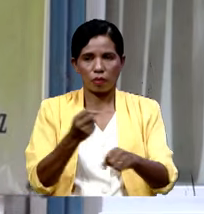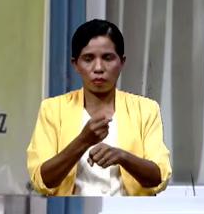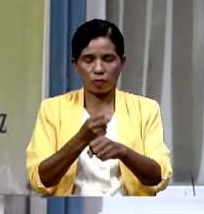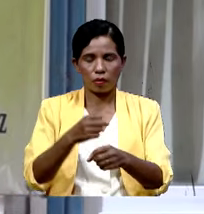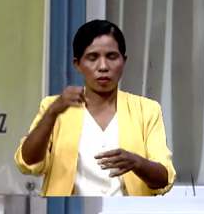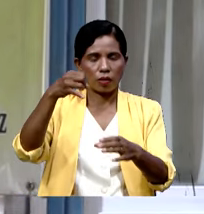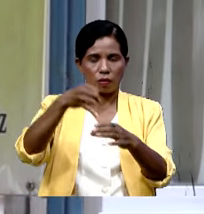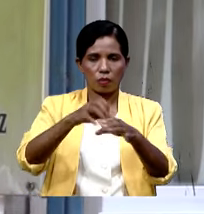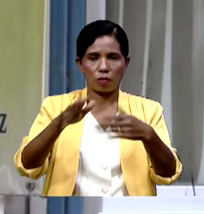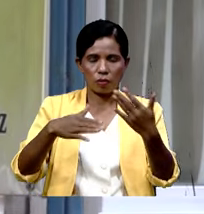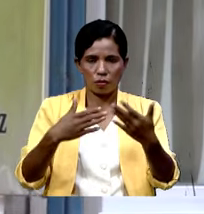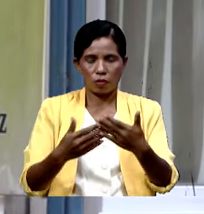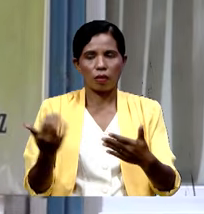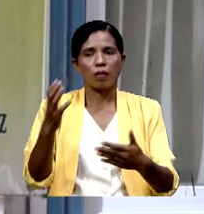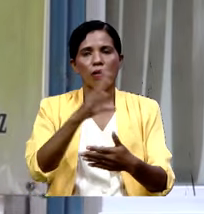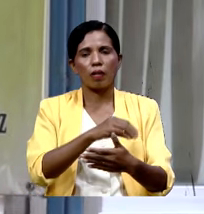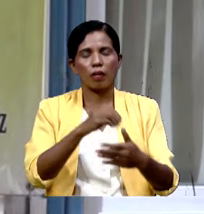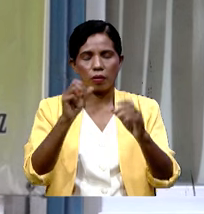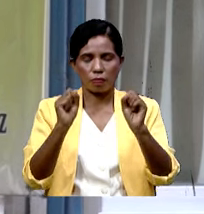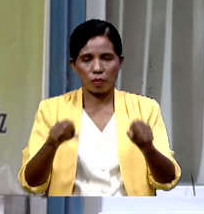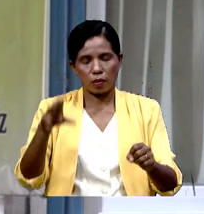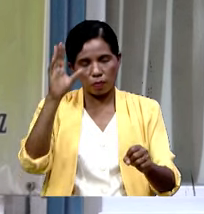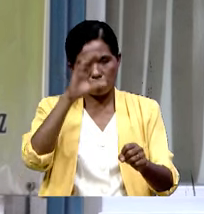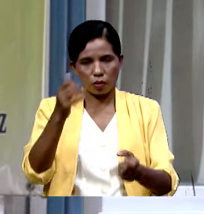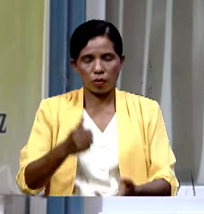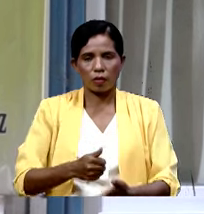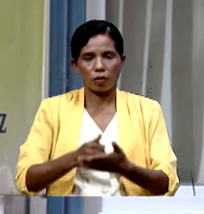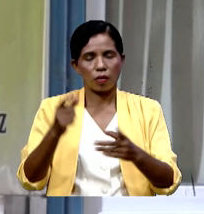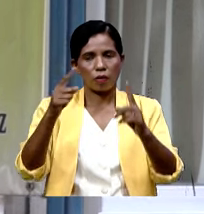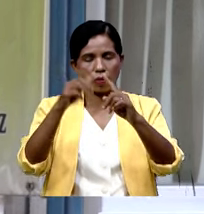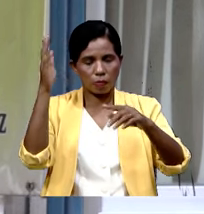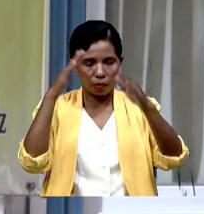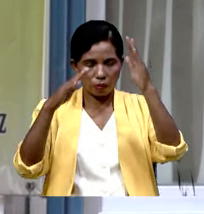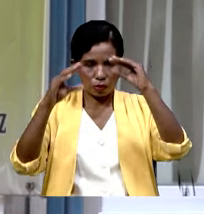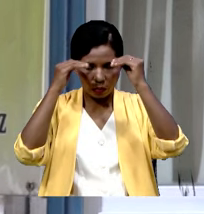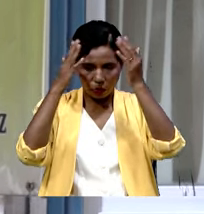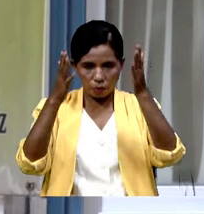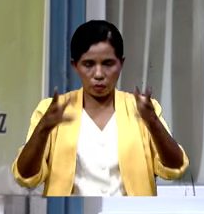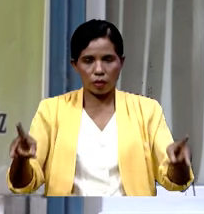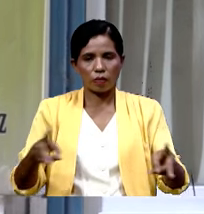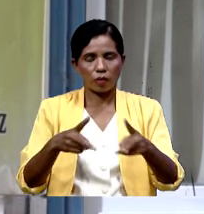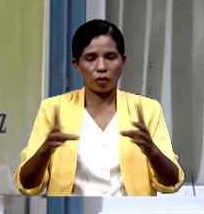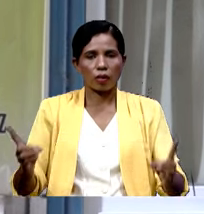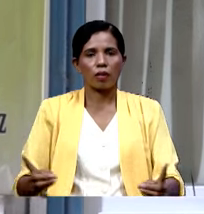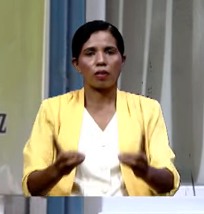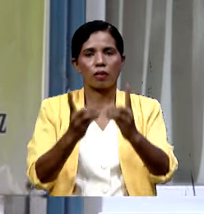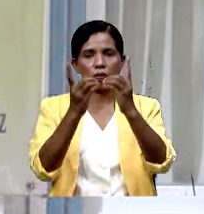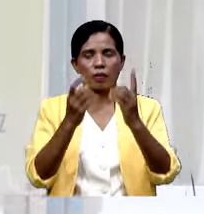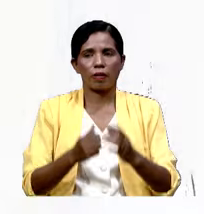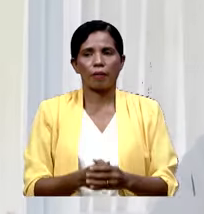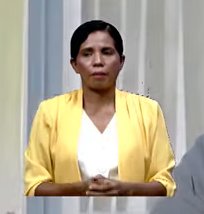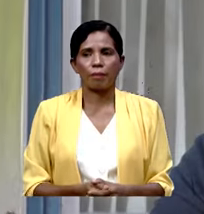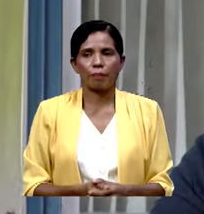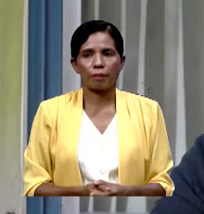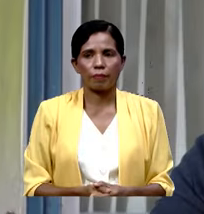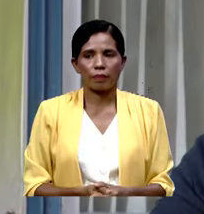inclui parte relevante Sira, a tubele busca solução para o problema nebe menor involuntário Sira enfrenta. Solução,